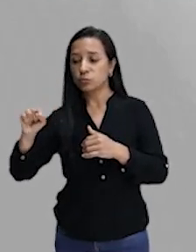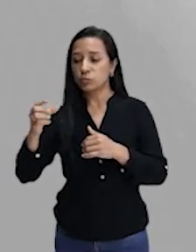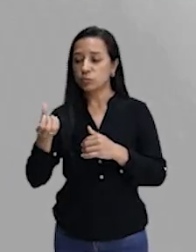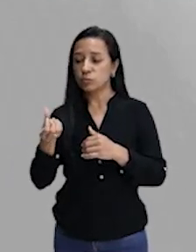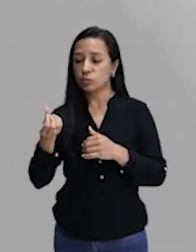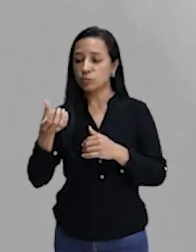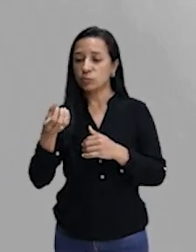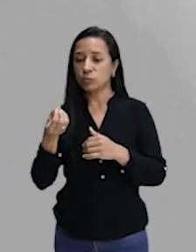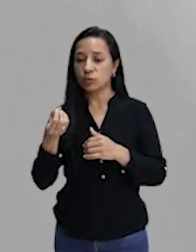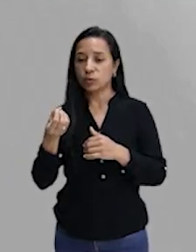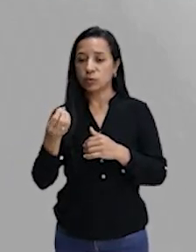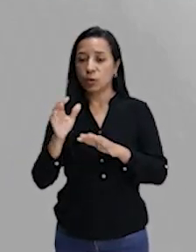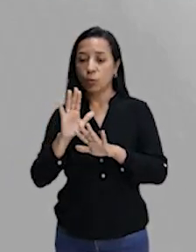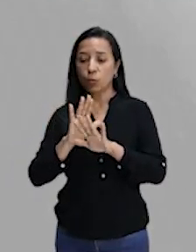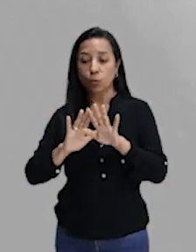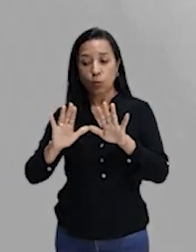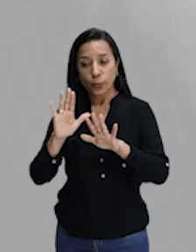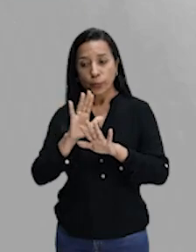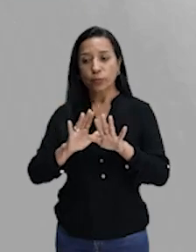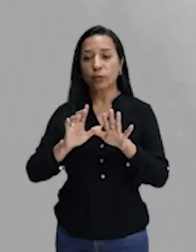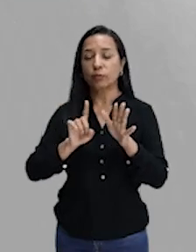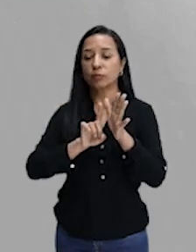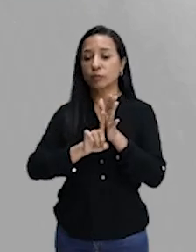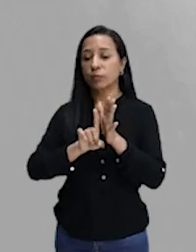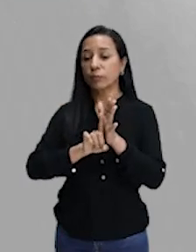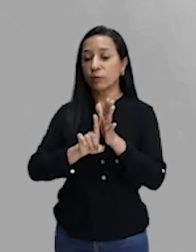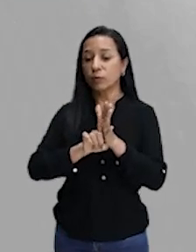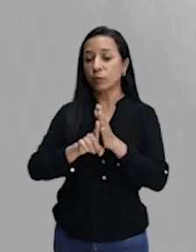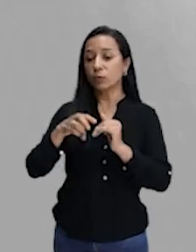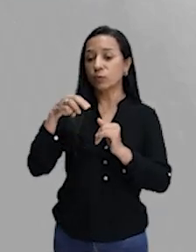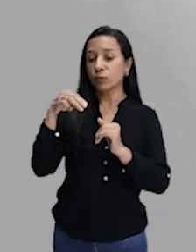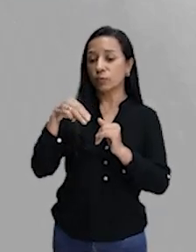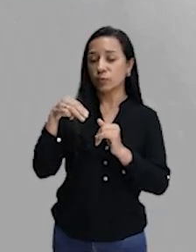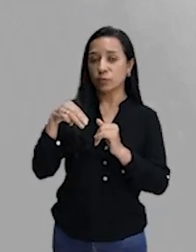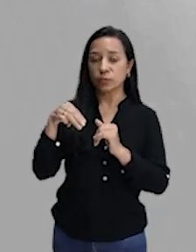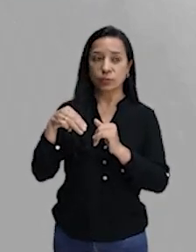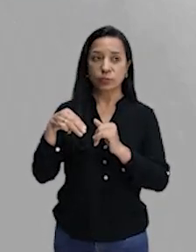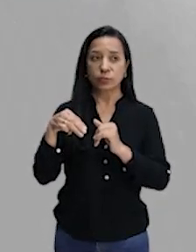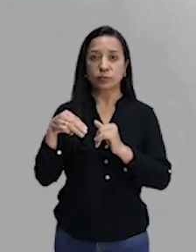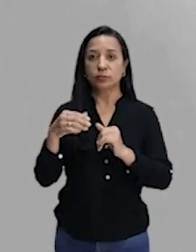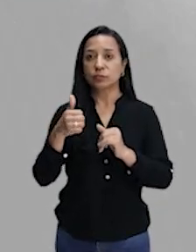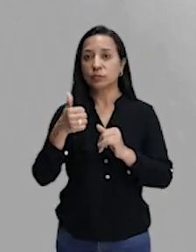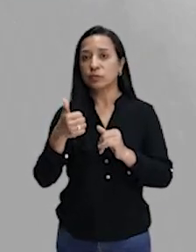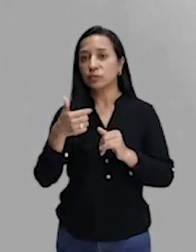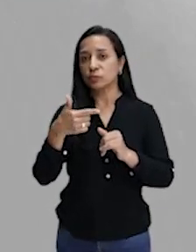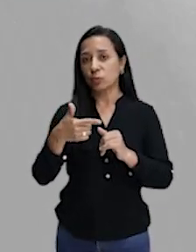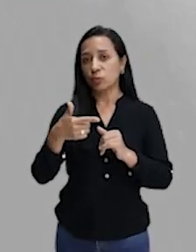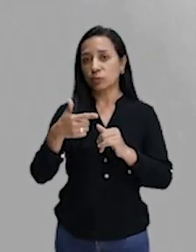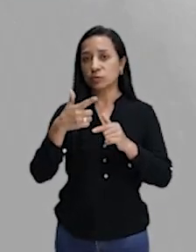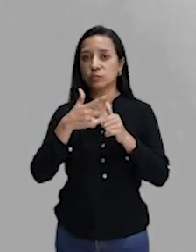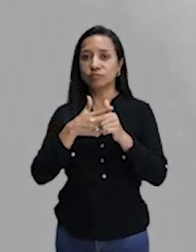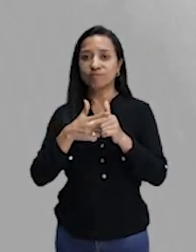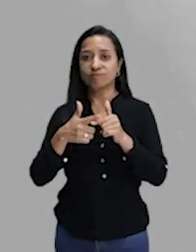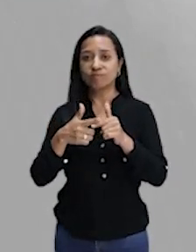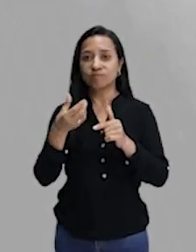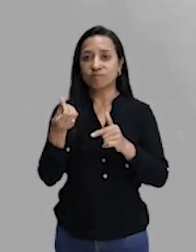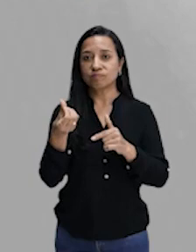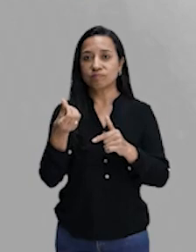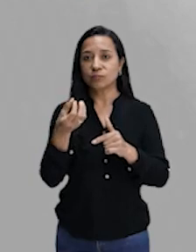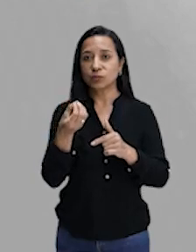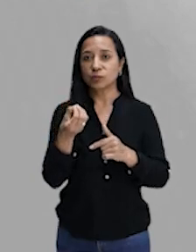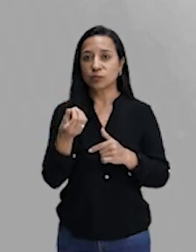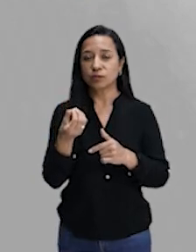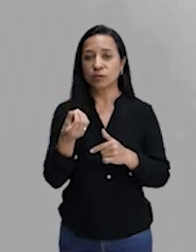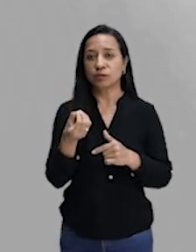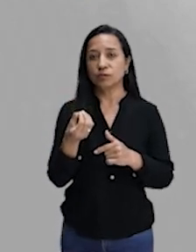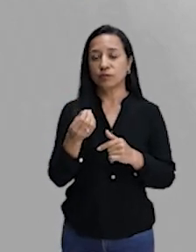estamos dizendo que a questão está em minuto transforma 12 dividido por 60 aí você pode fazer direto